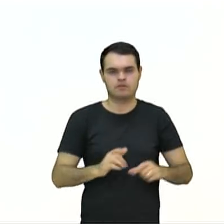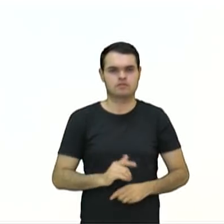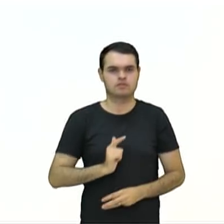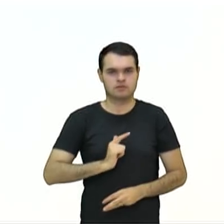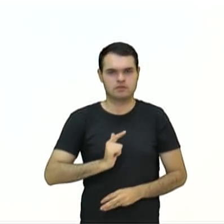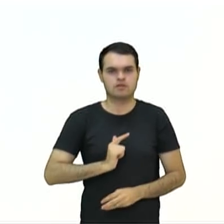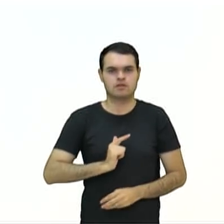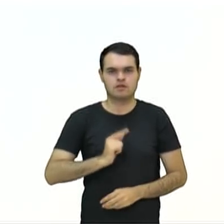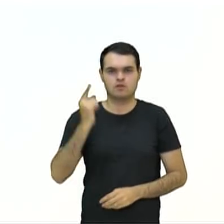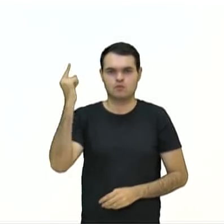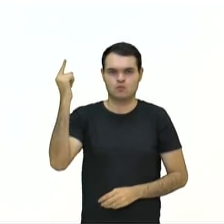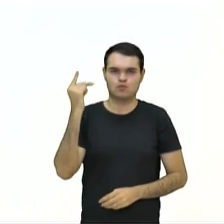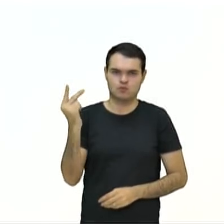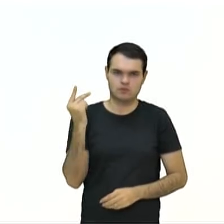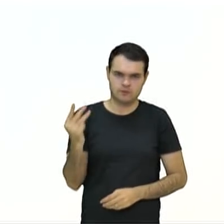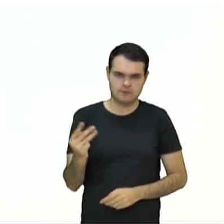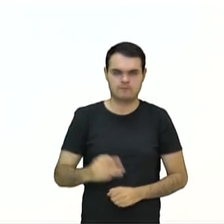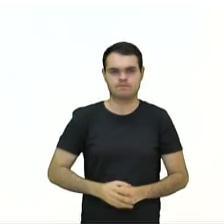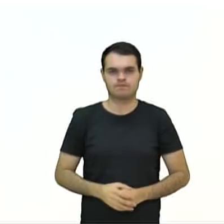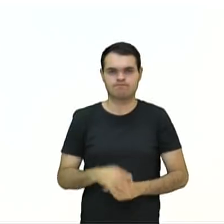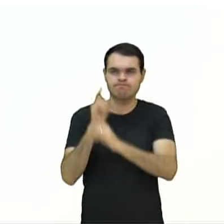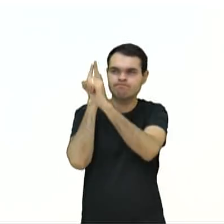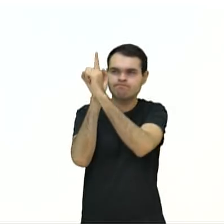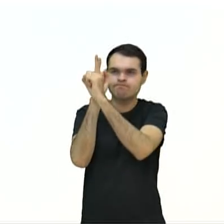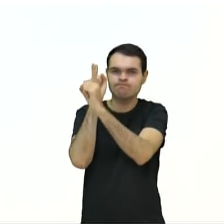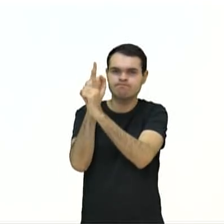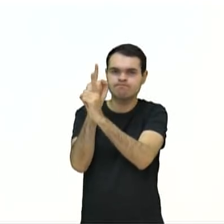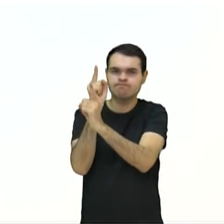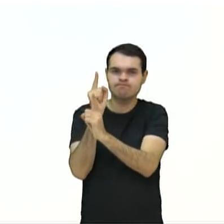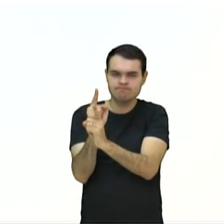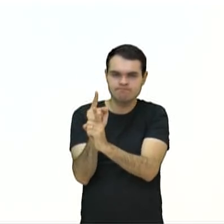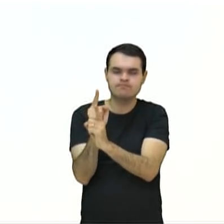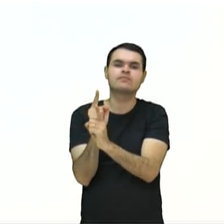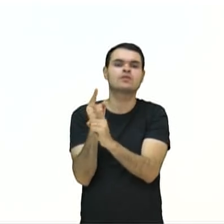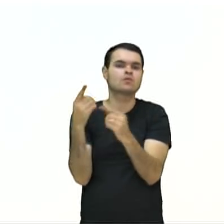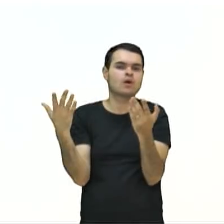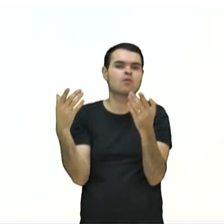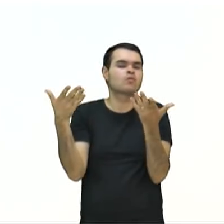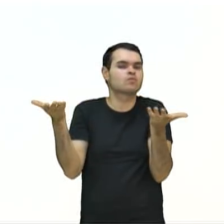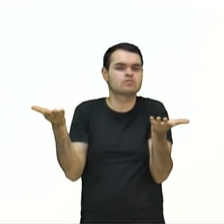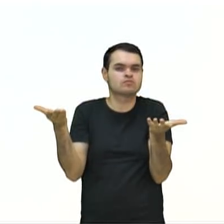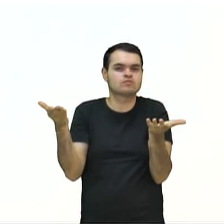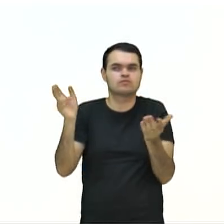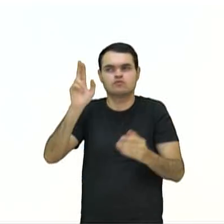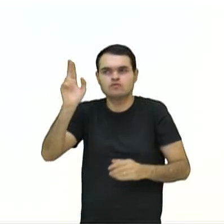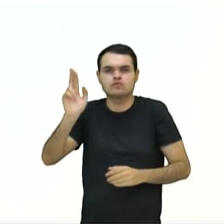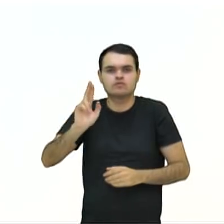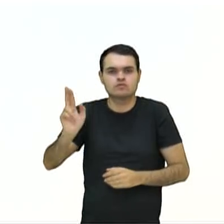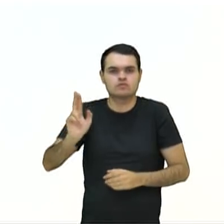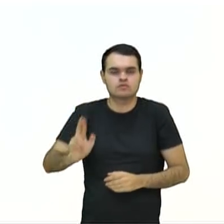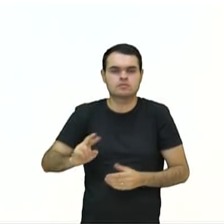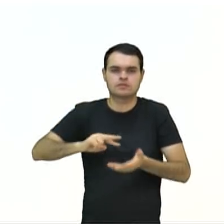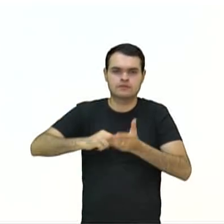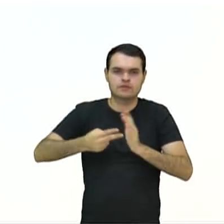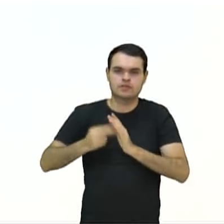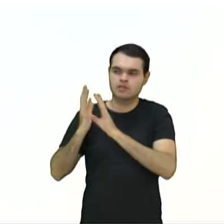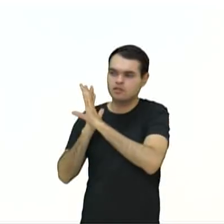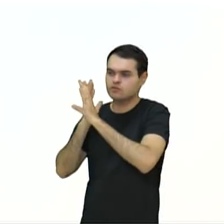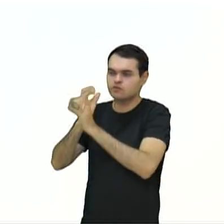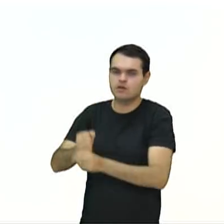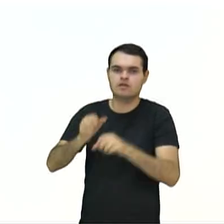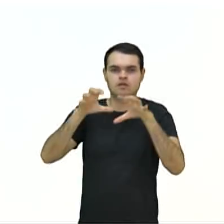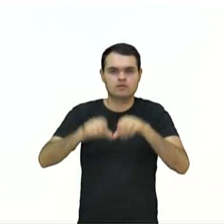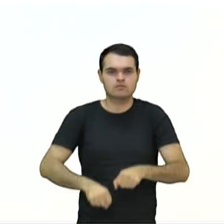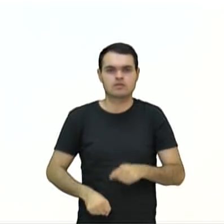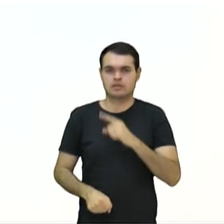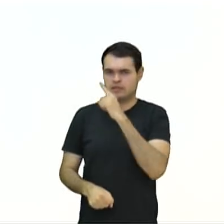numeradas em 1, 2 e 3, vão identificar ali cada uma delas que fazem parte da história da ocupação. A